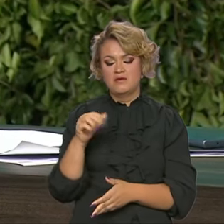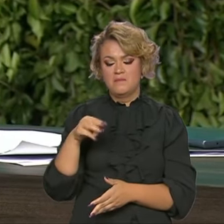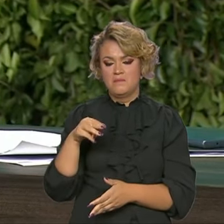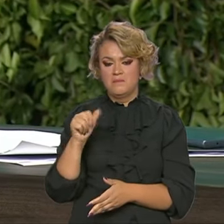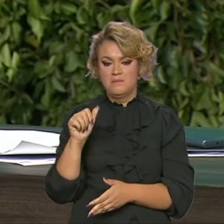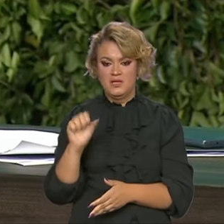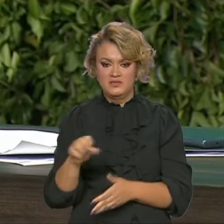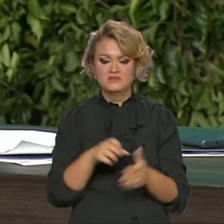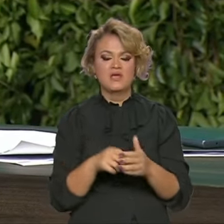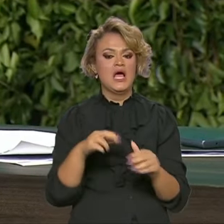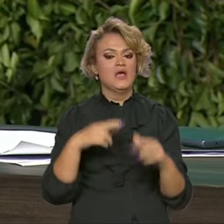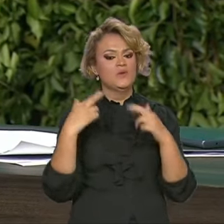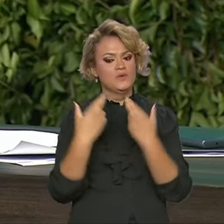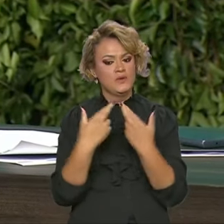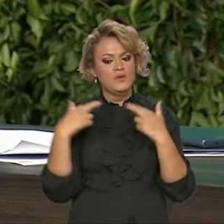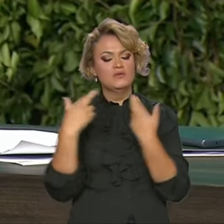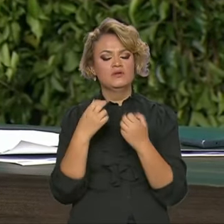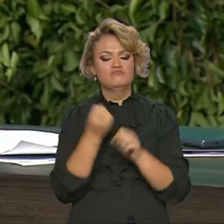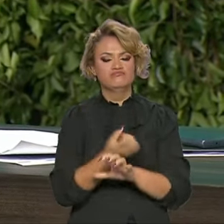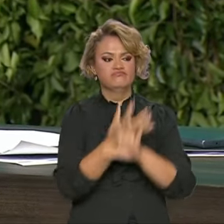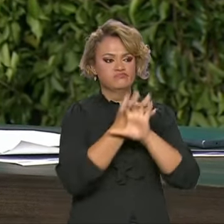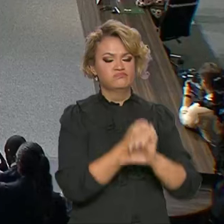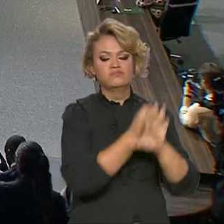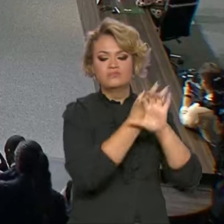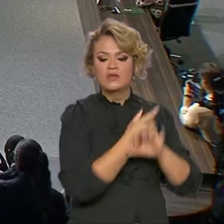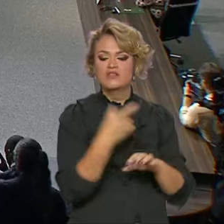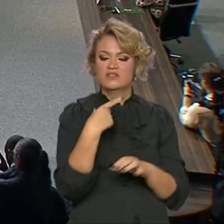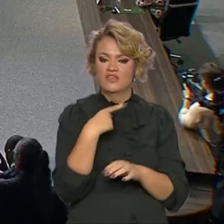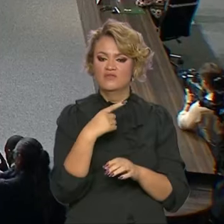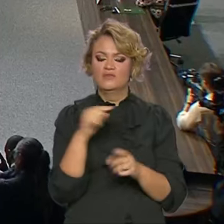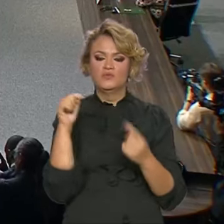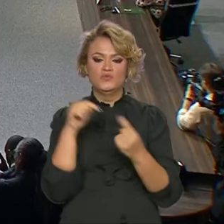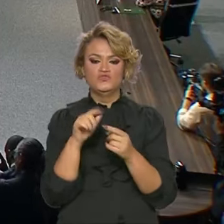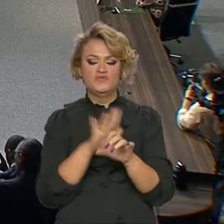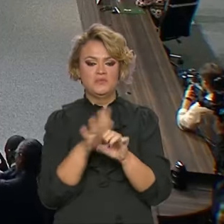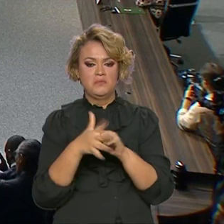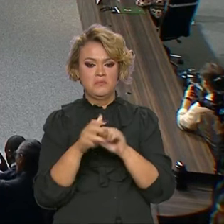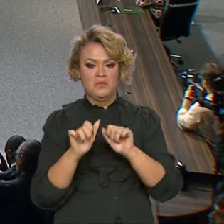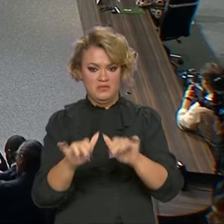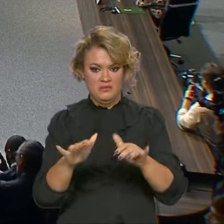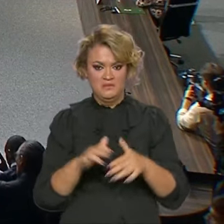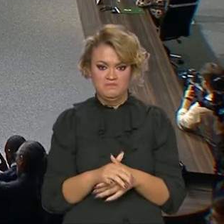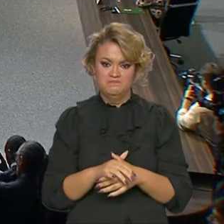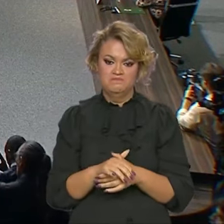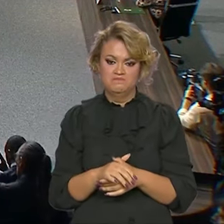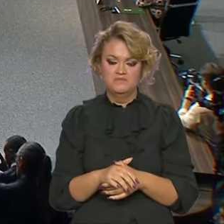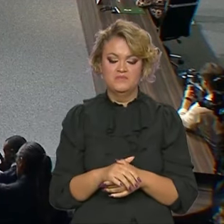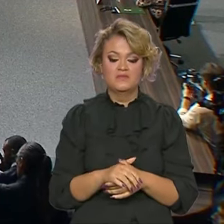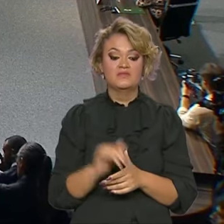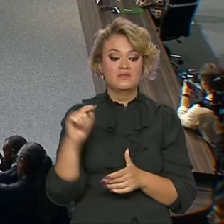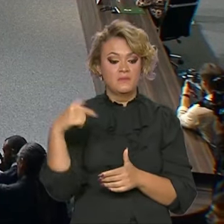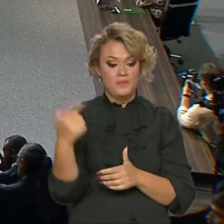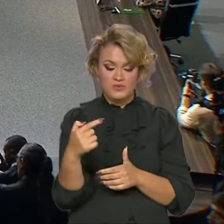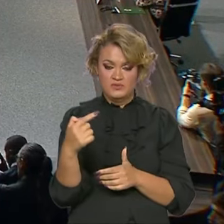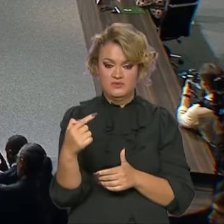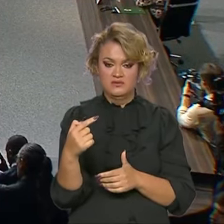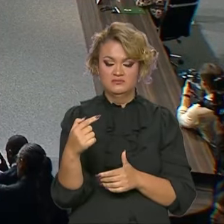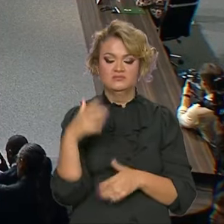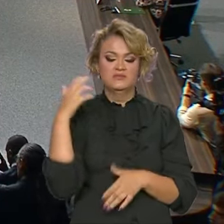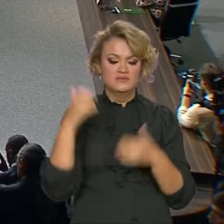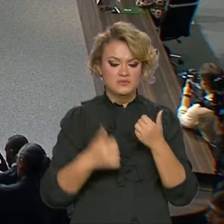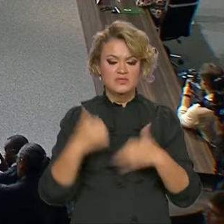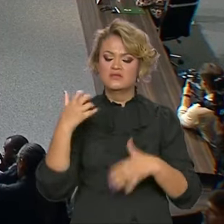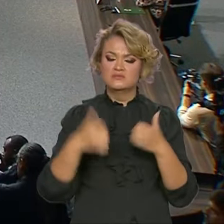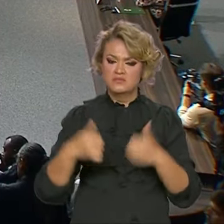Fizemos várias reuniões virtuais em função da pandemia e, após ter